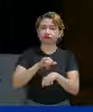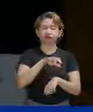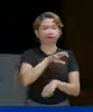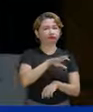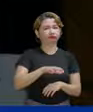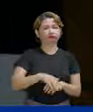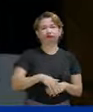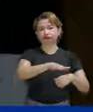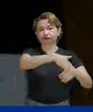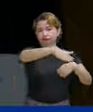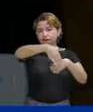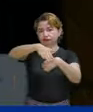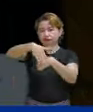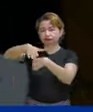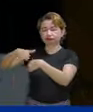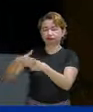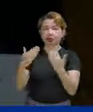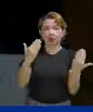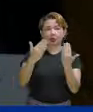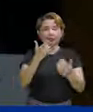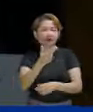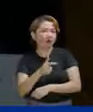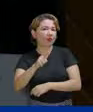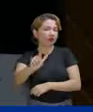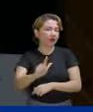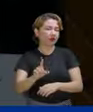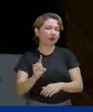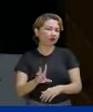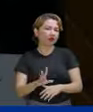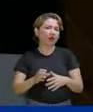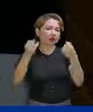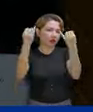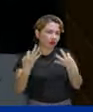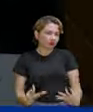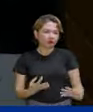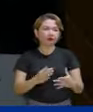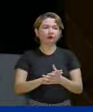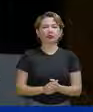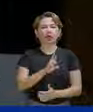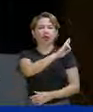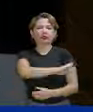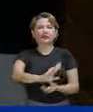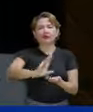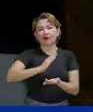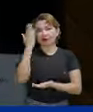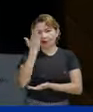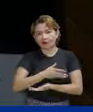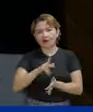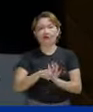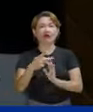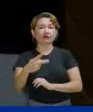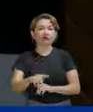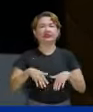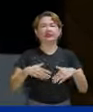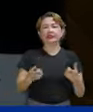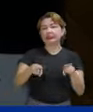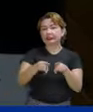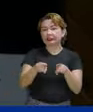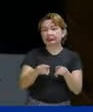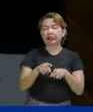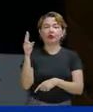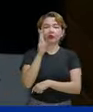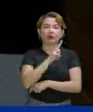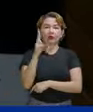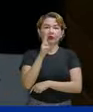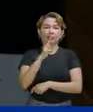que a comparação com terceiros não é suficiente para justificar a desaprovação das contas. Ademais, a